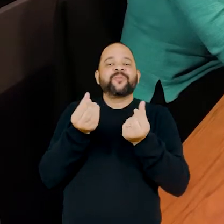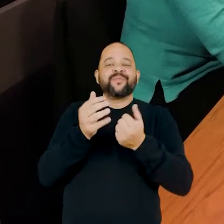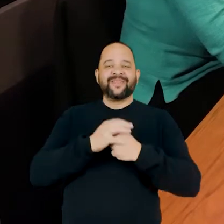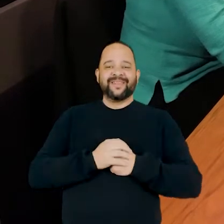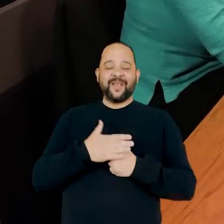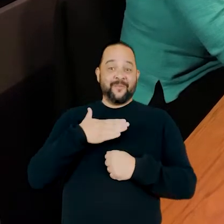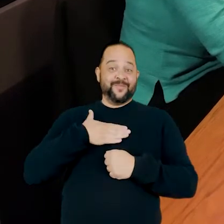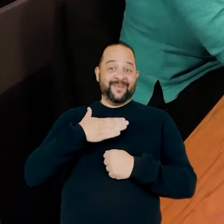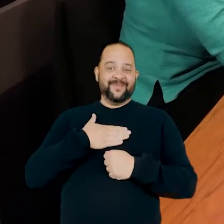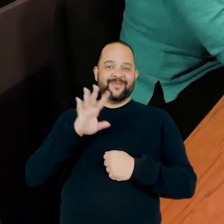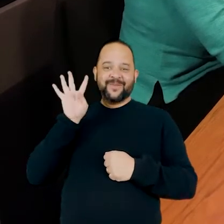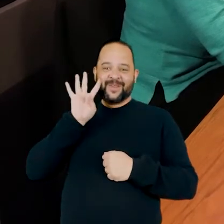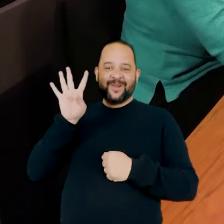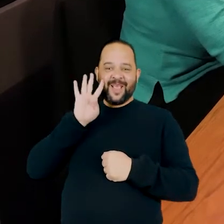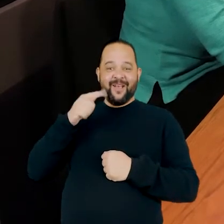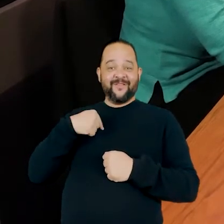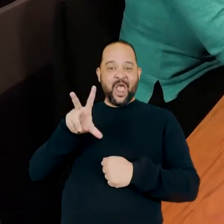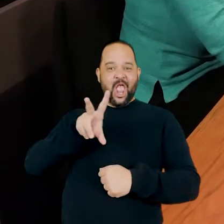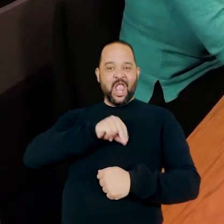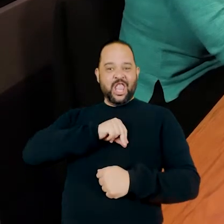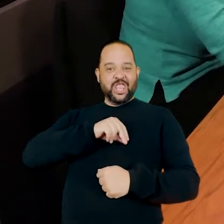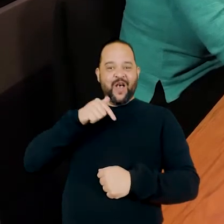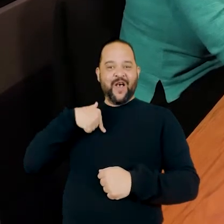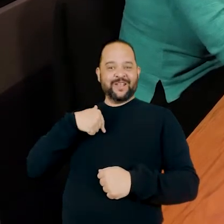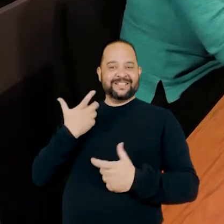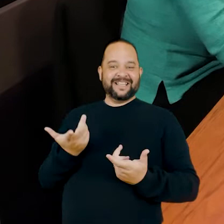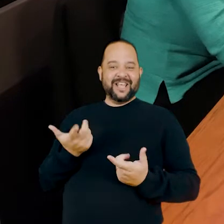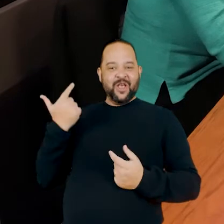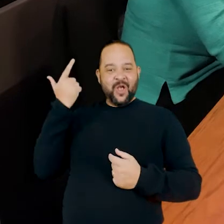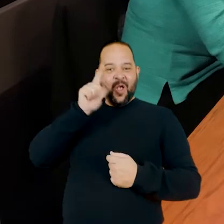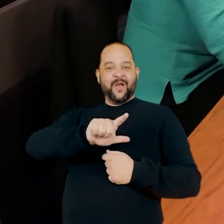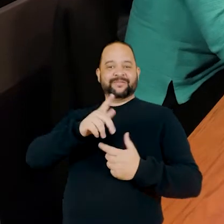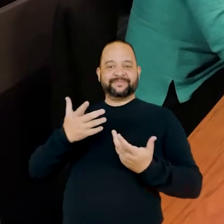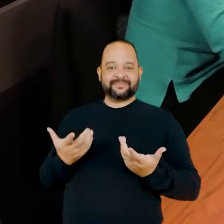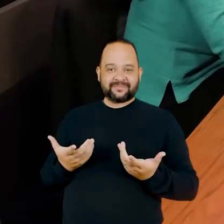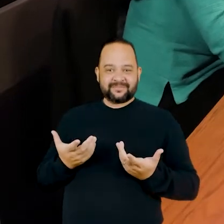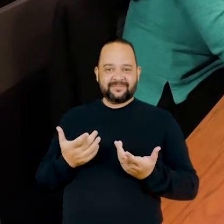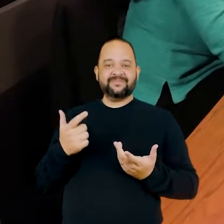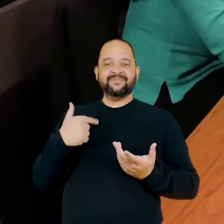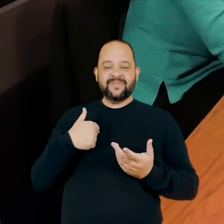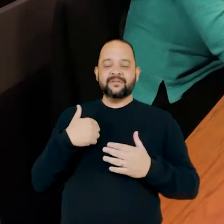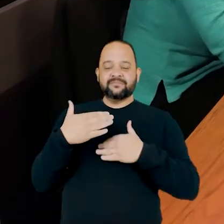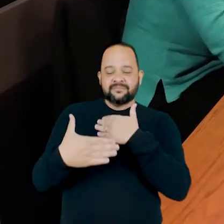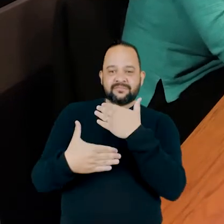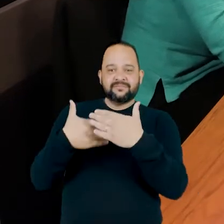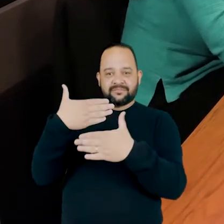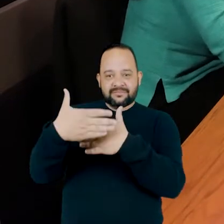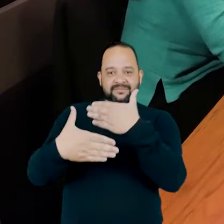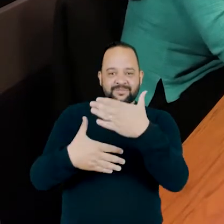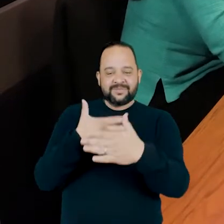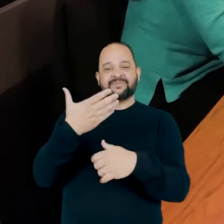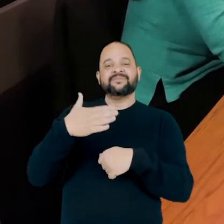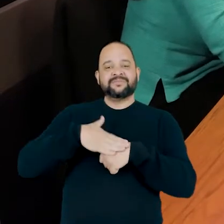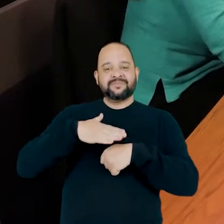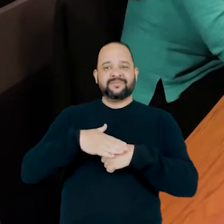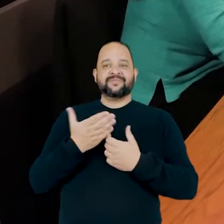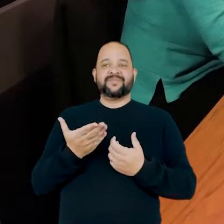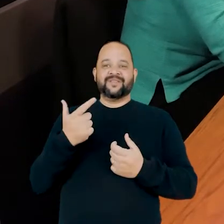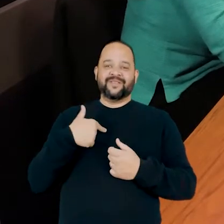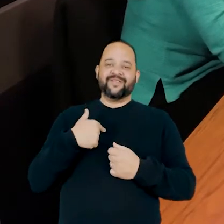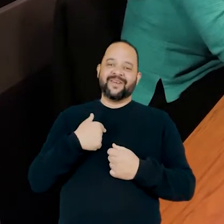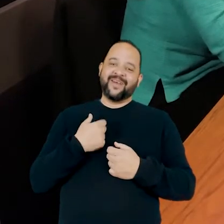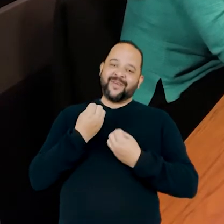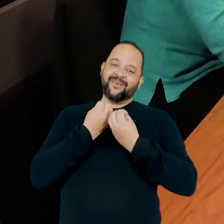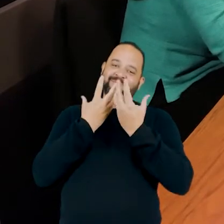mim, foi, nossa, muito legal. Falei, nossa, finalmente conquistei, sabe? Foram esses passinhos que a gente foi dando. Então, fica aqui o meu